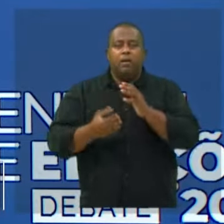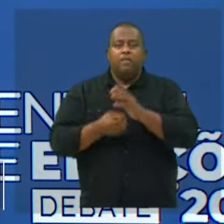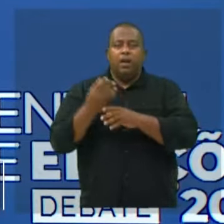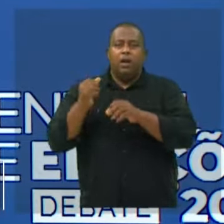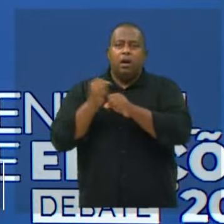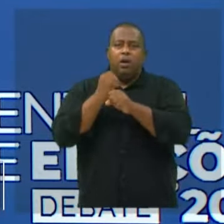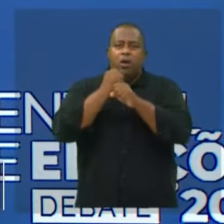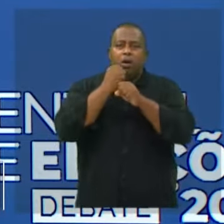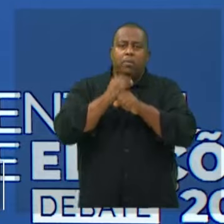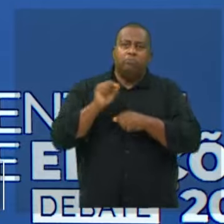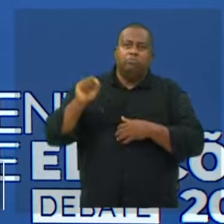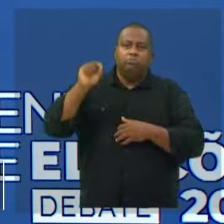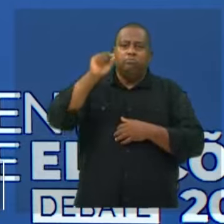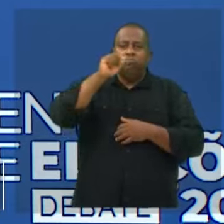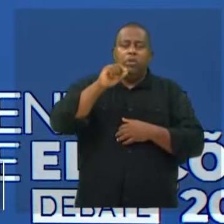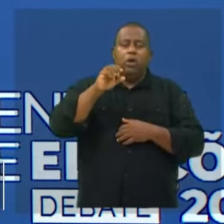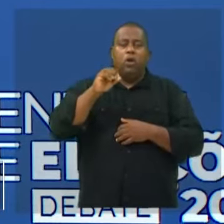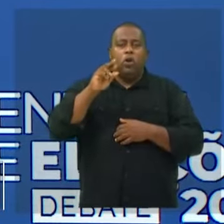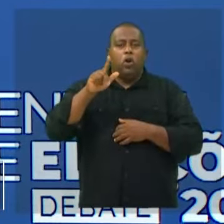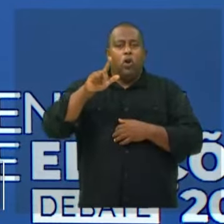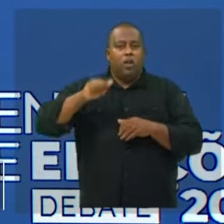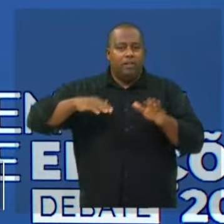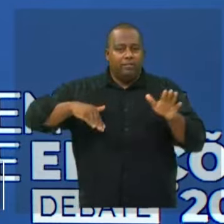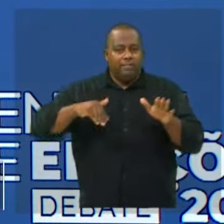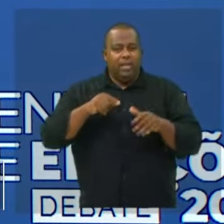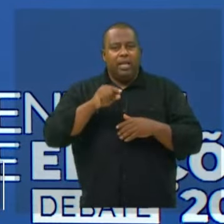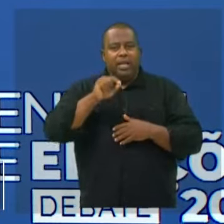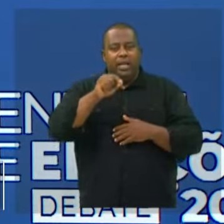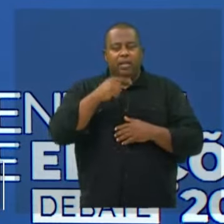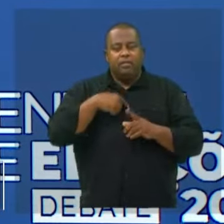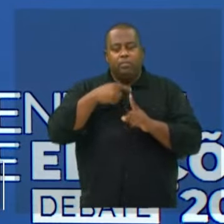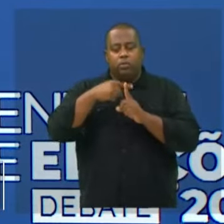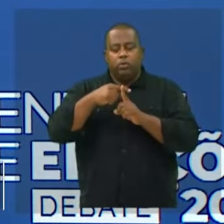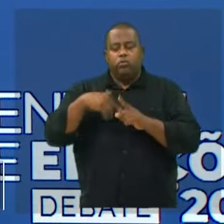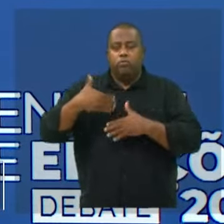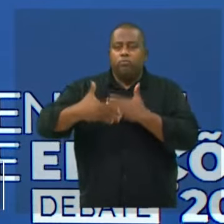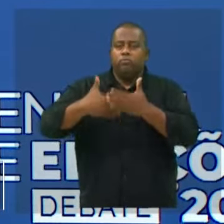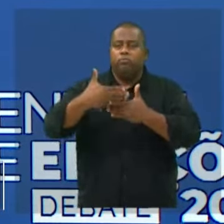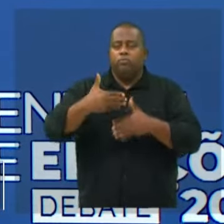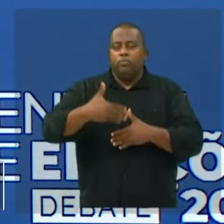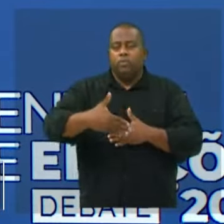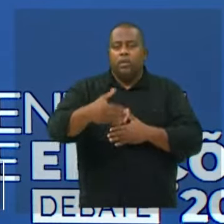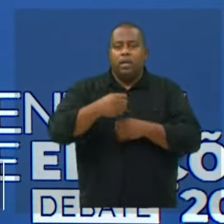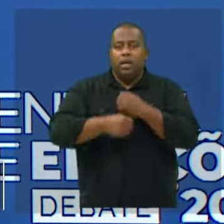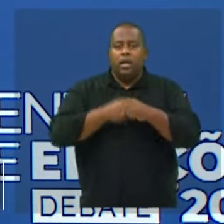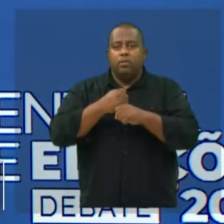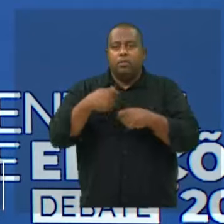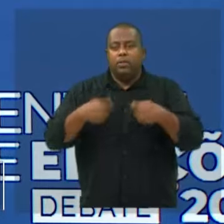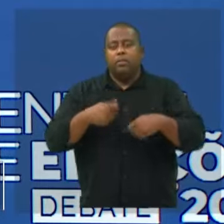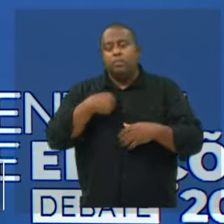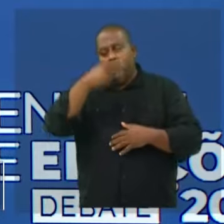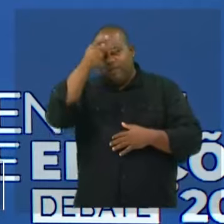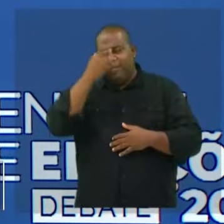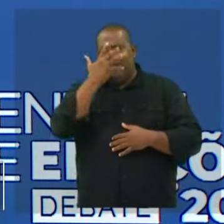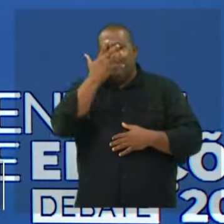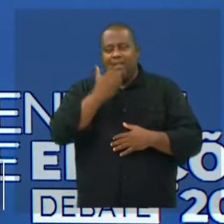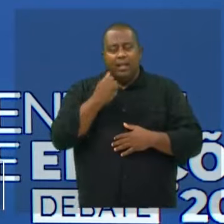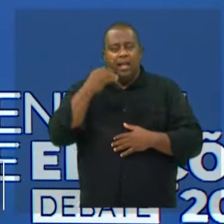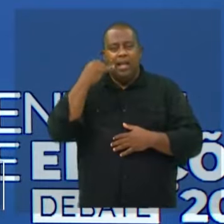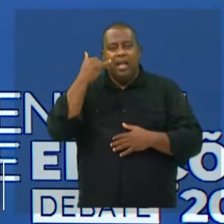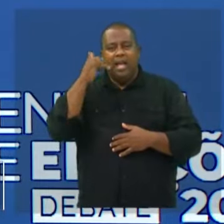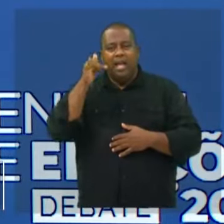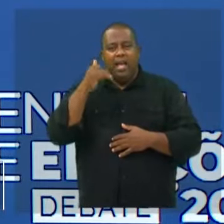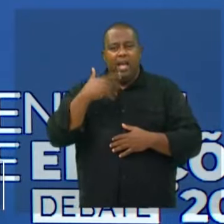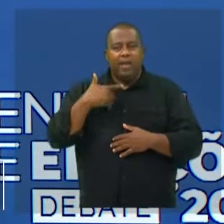quatro cantos da orla sentiremos esse Impacto positivo nos próximos anos por isso precisamos de um prefeito Sério que não se corrompa que